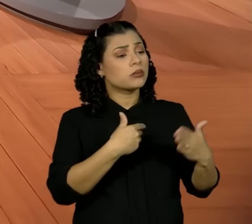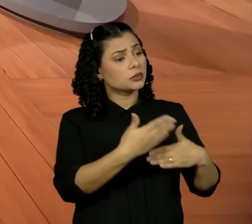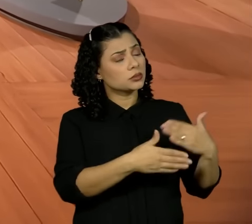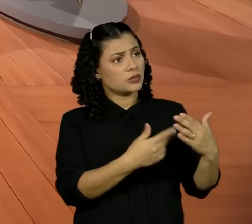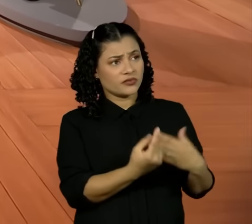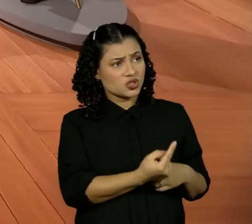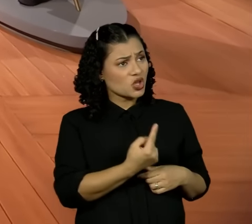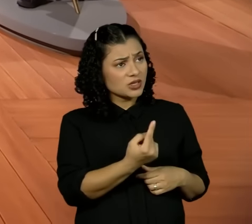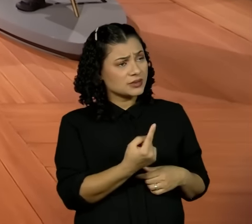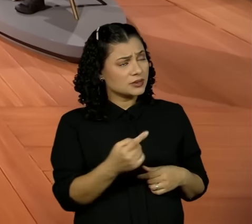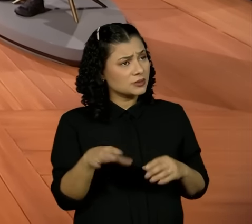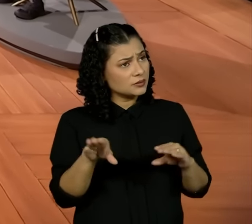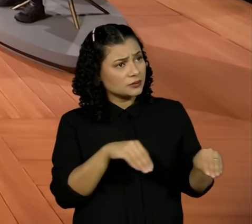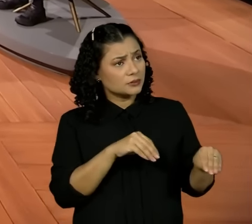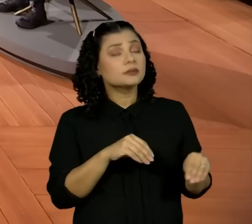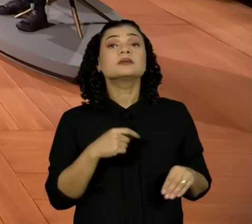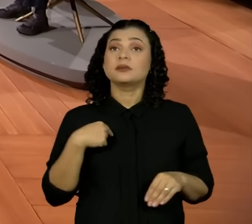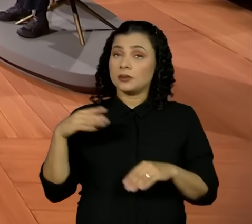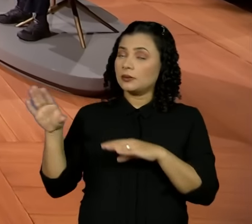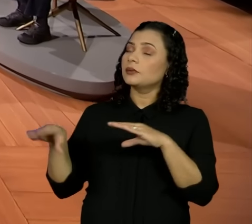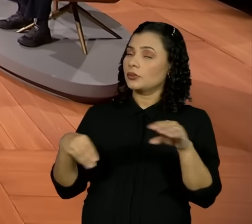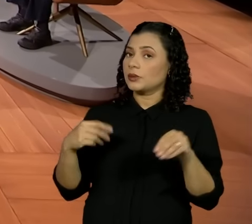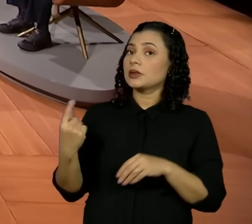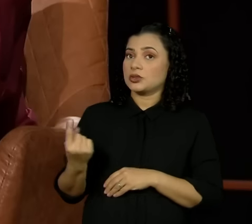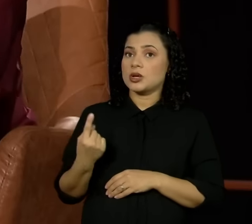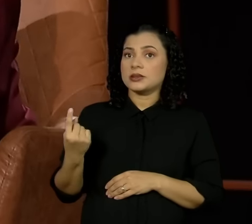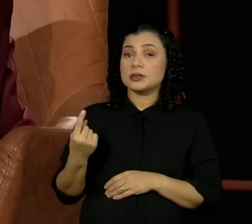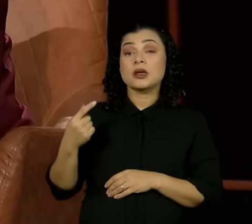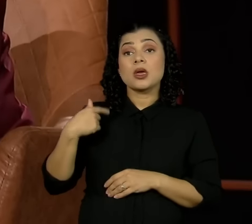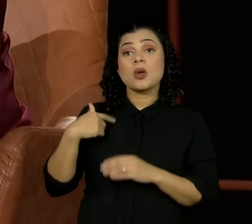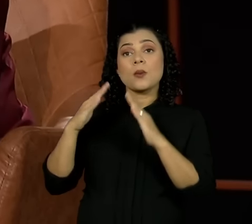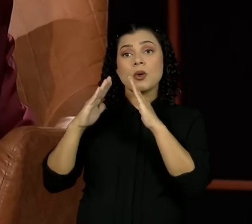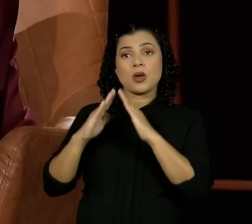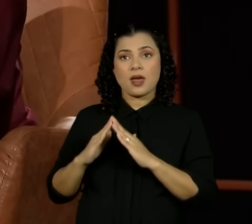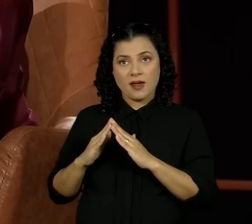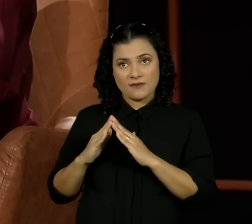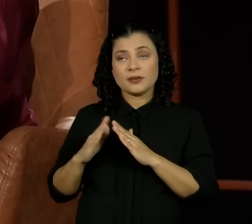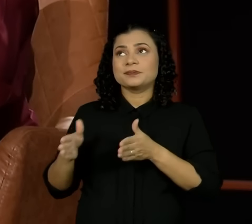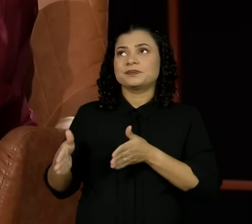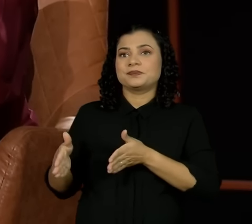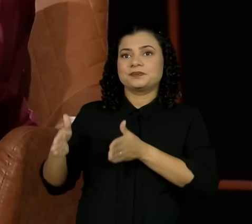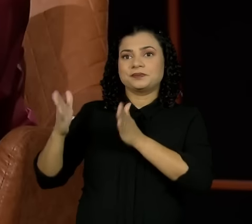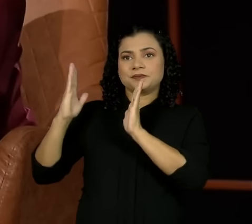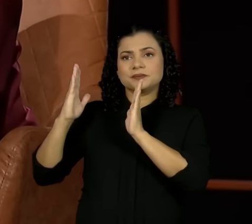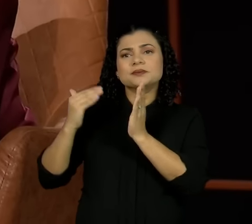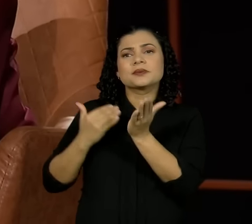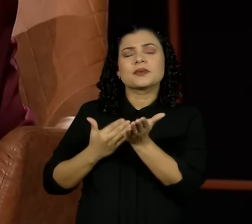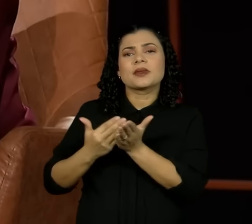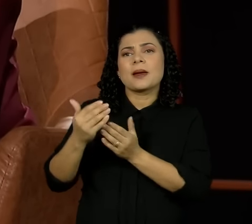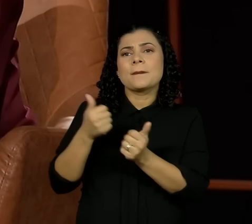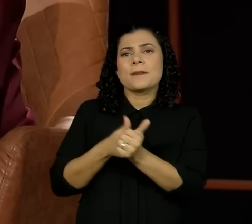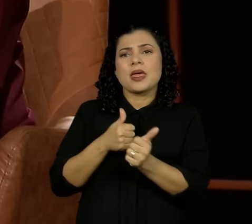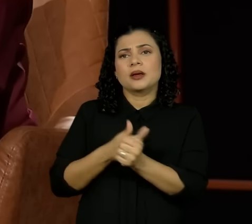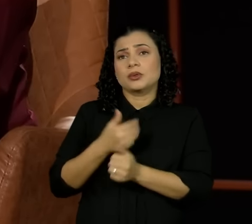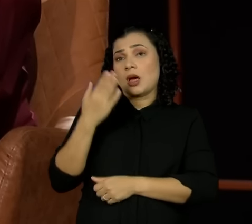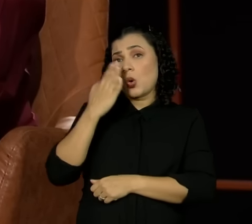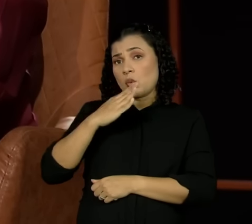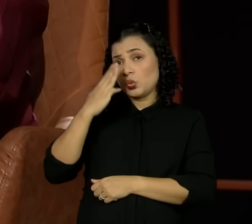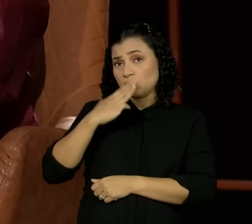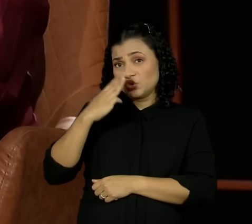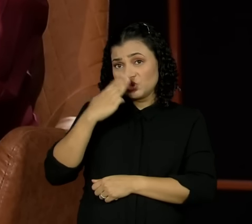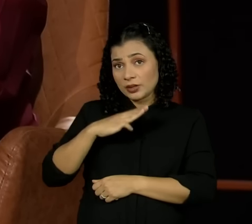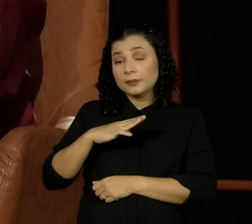veio sozinho? Como é que foi? Eu vim sozinho e morava numa pensão, que era no começo da Rua Augusta, e ainda tinha